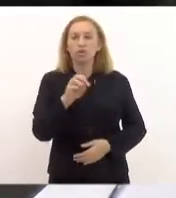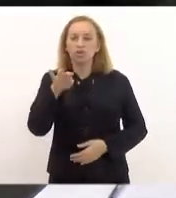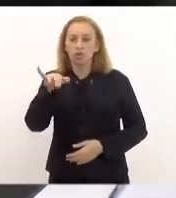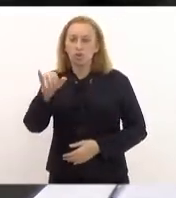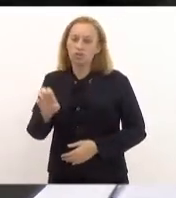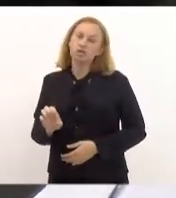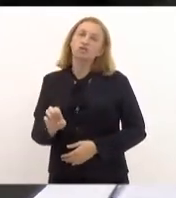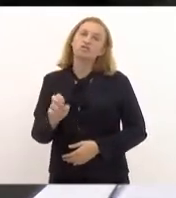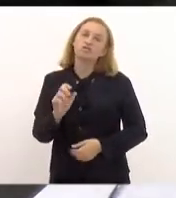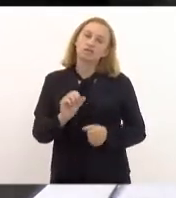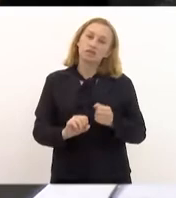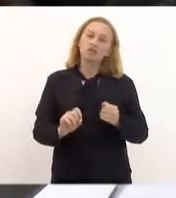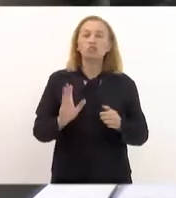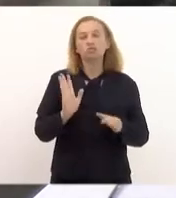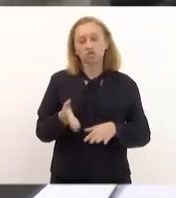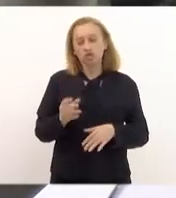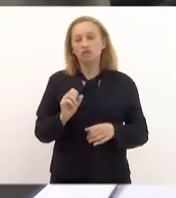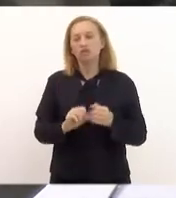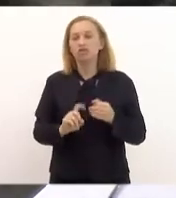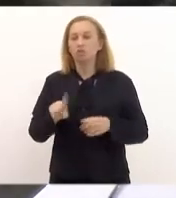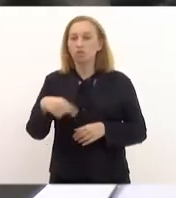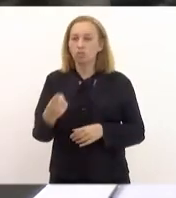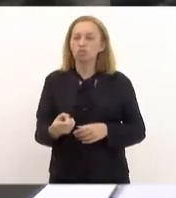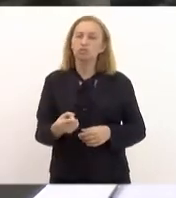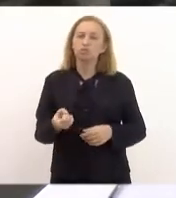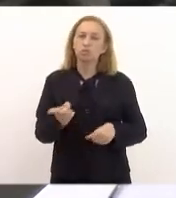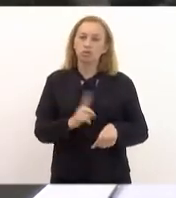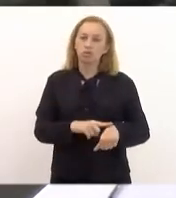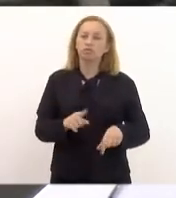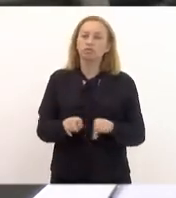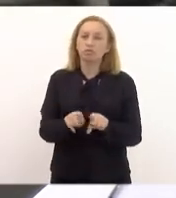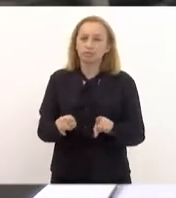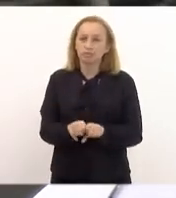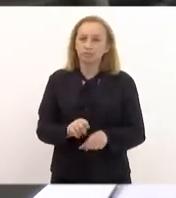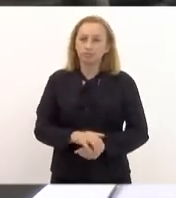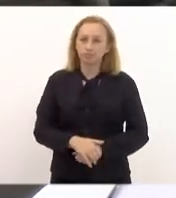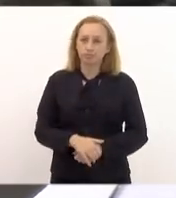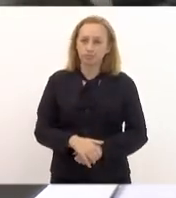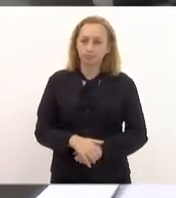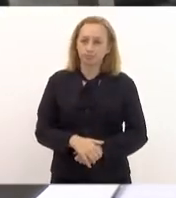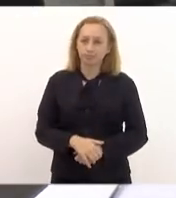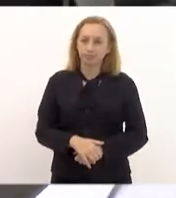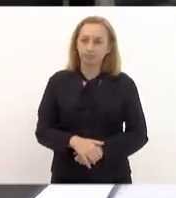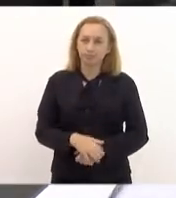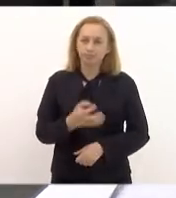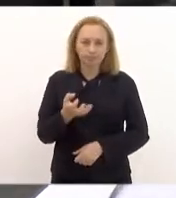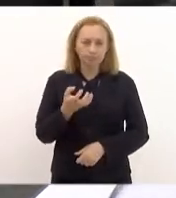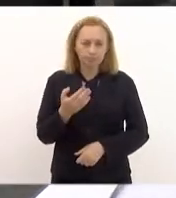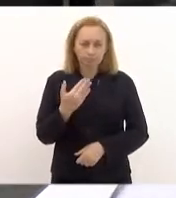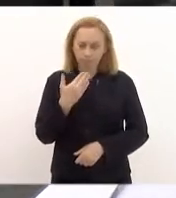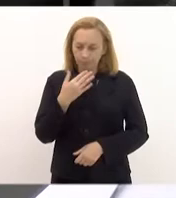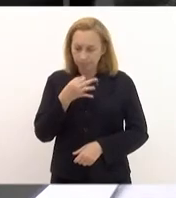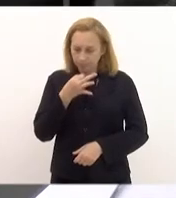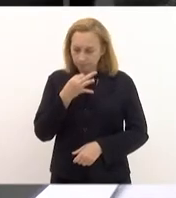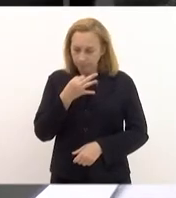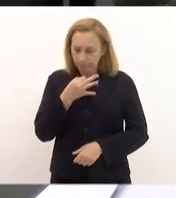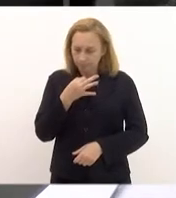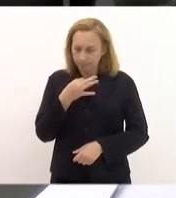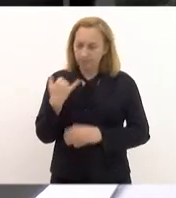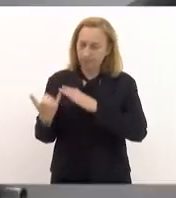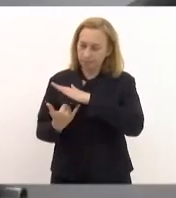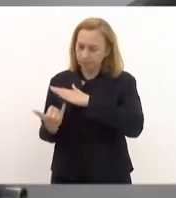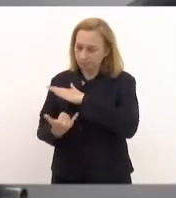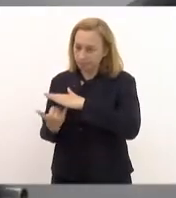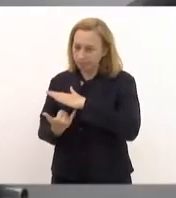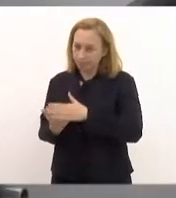já fez outras vezes também. Né? É porque eu queria assim, deixar até como sugestão ao Instituto, que